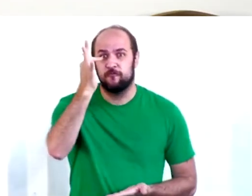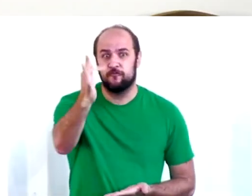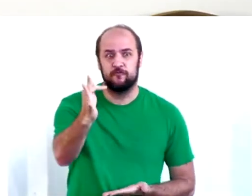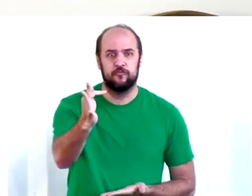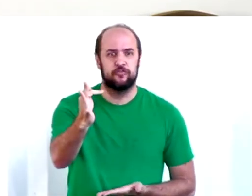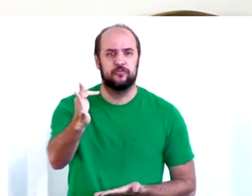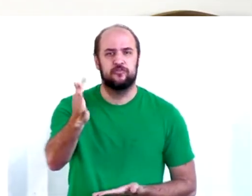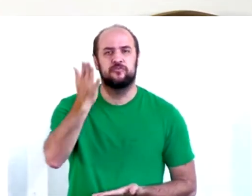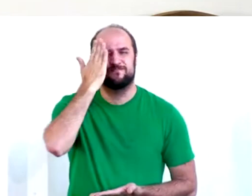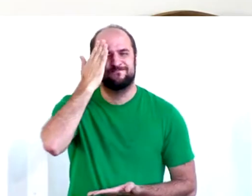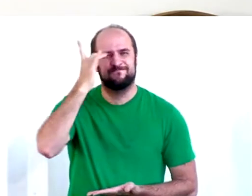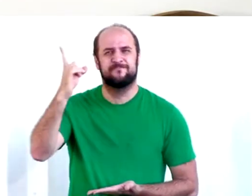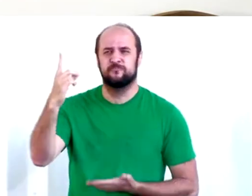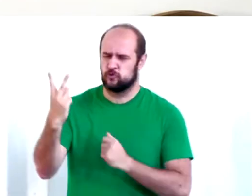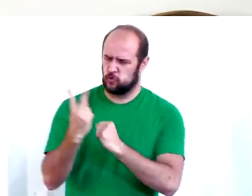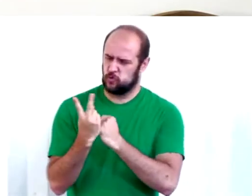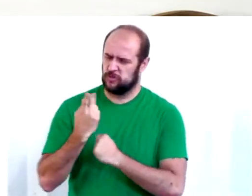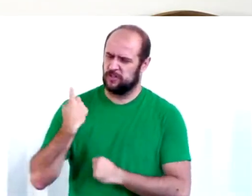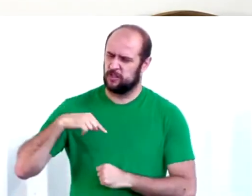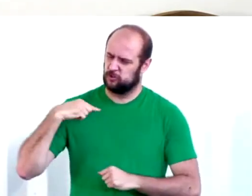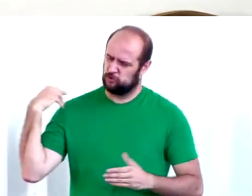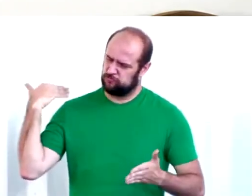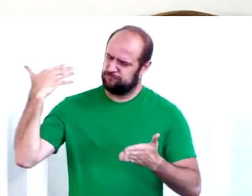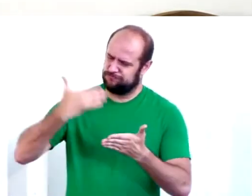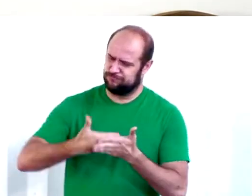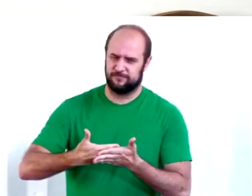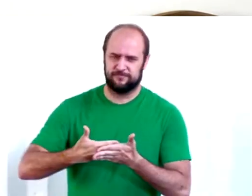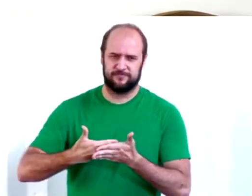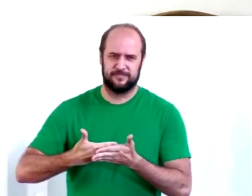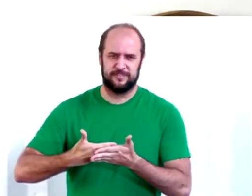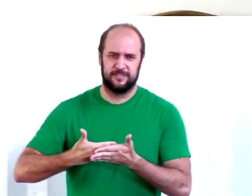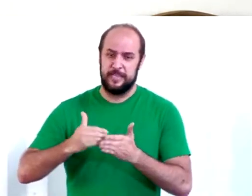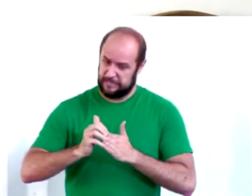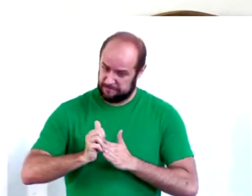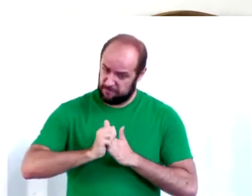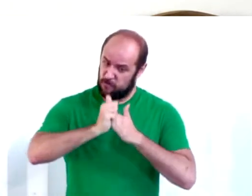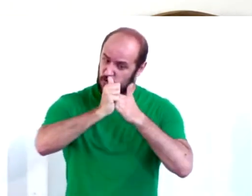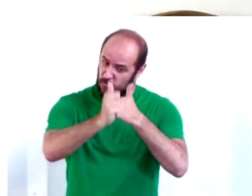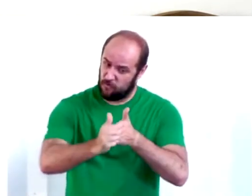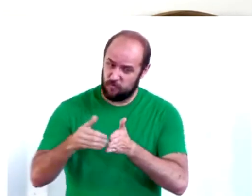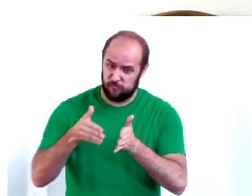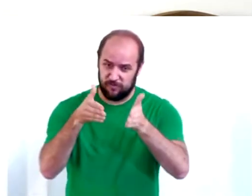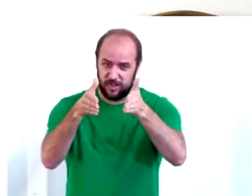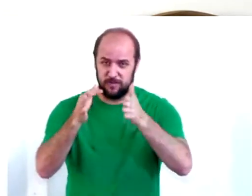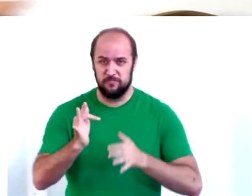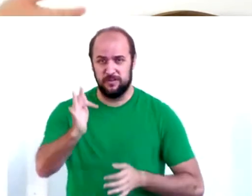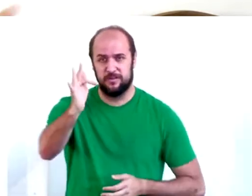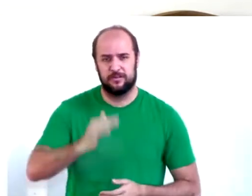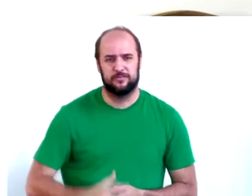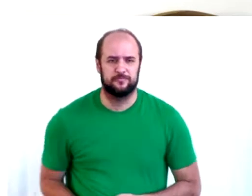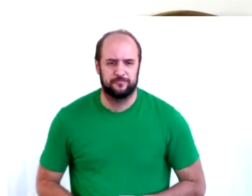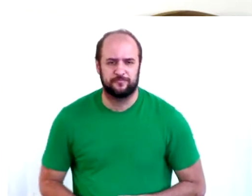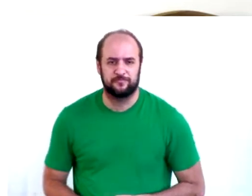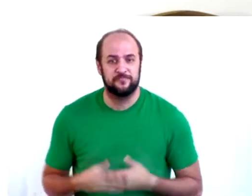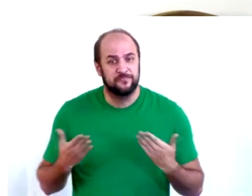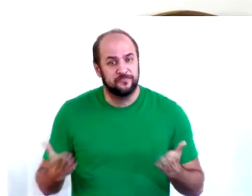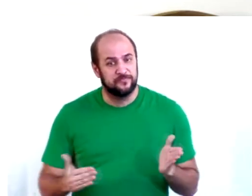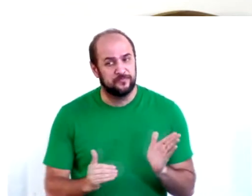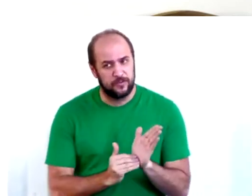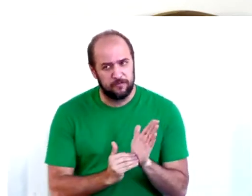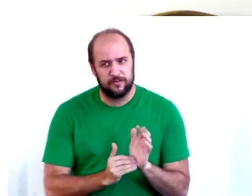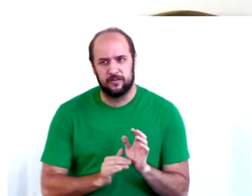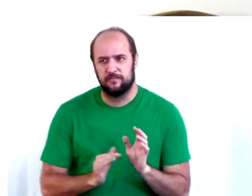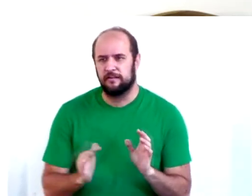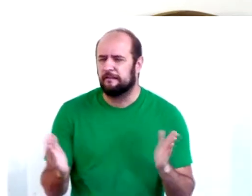aqui. Aquele que nos trouxe até aqui é o que nos conduz para o caminho. E por fim, o cristão